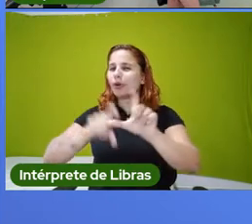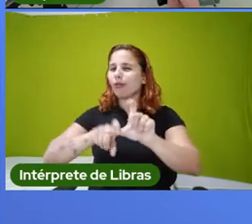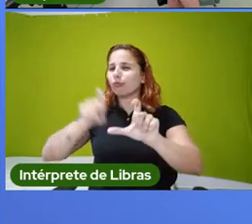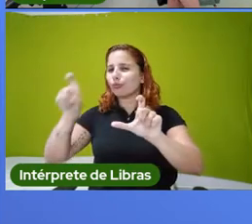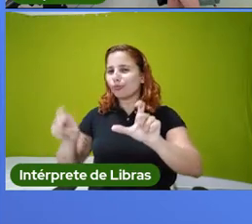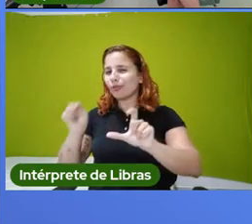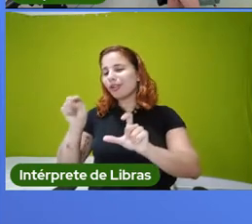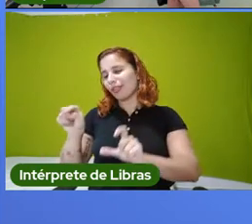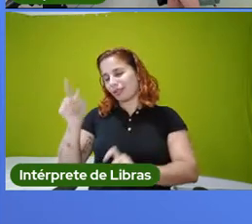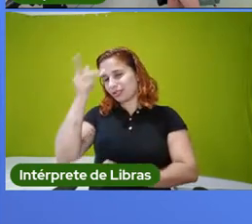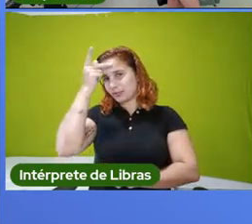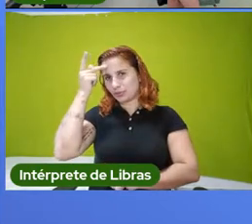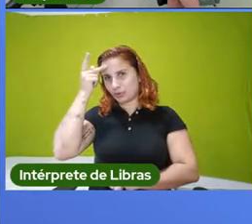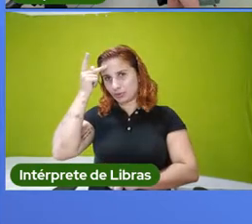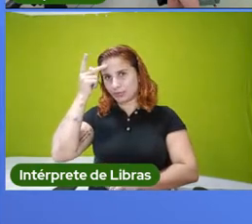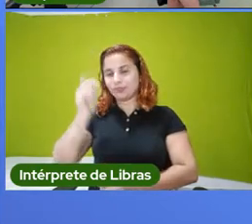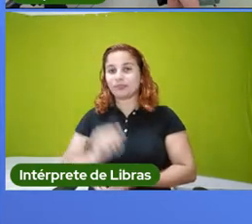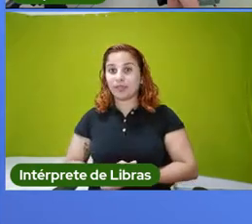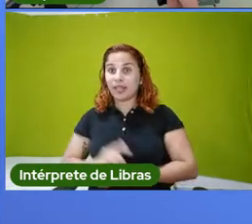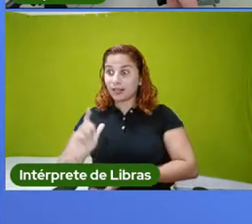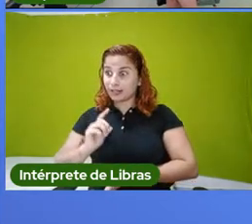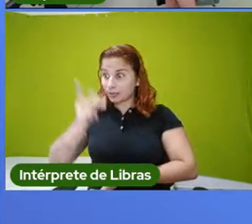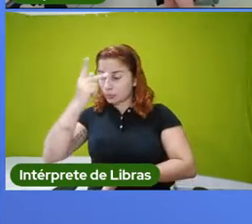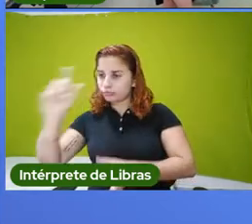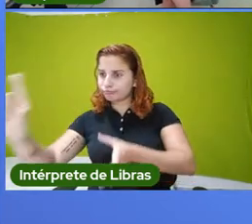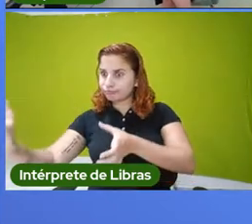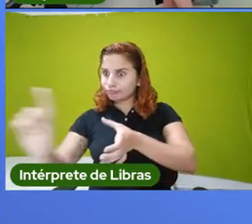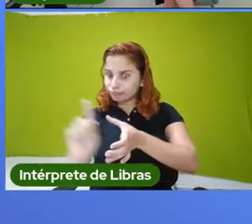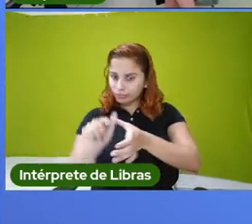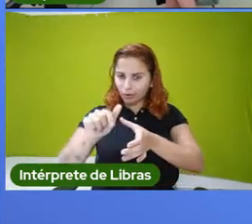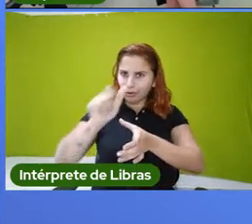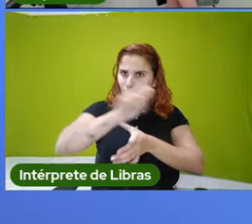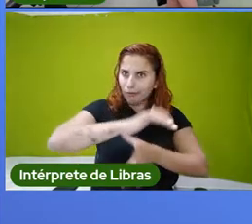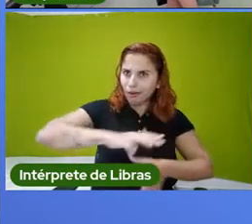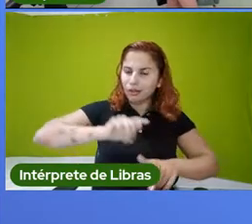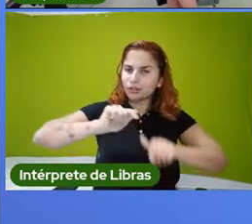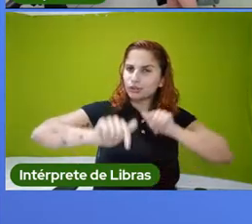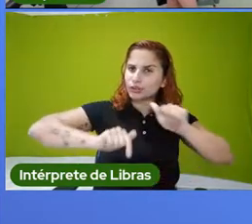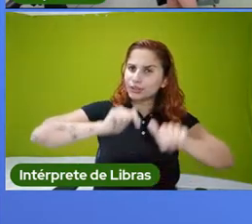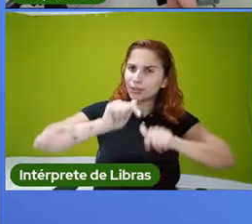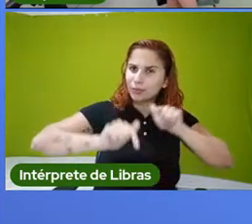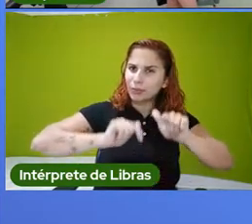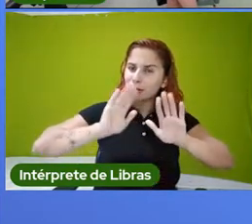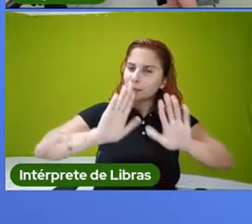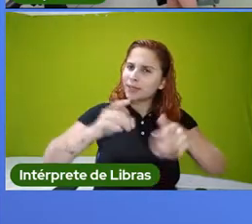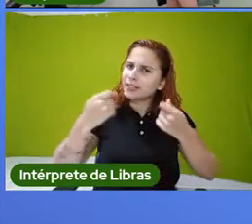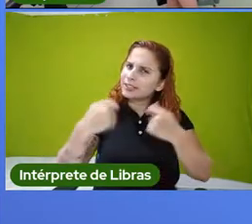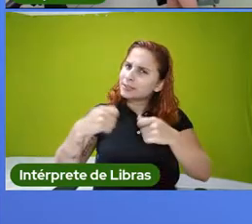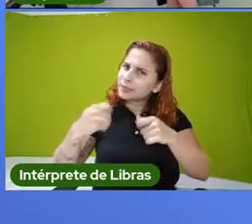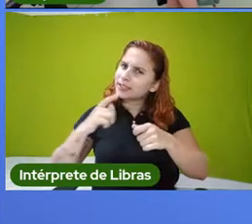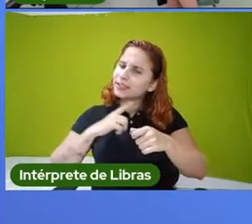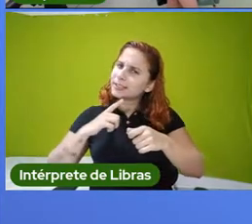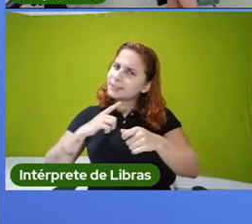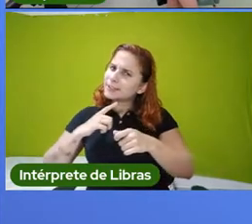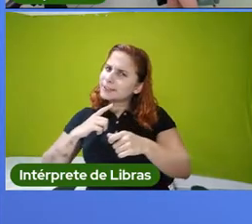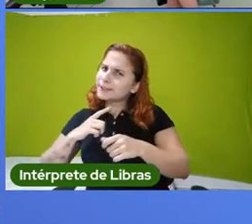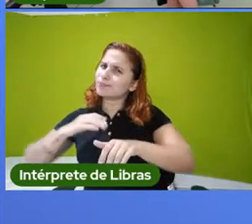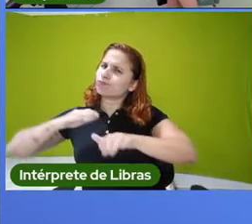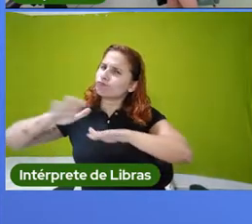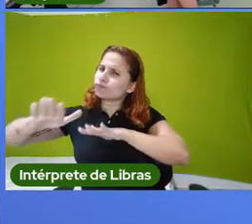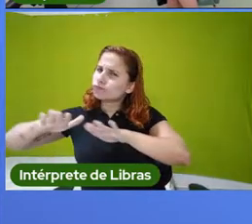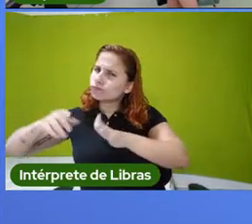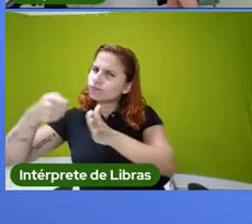né? As pessoas com deficiência, mesmo já inseridas no mercado de trabalho, elas vão precisar de ter um conjunto de ações, de remoção